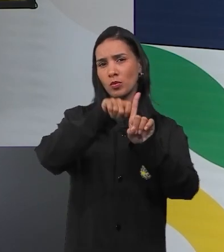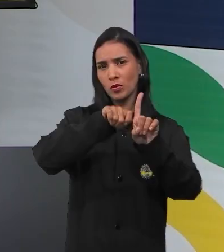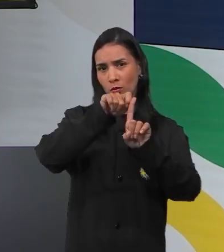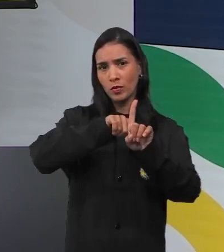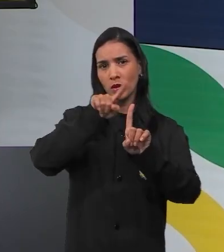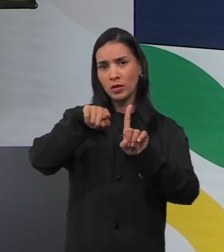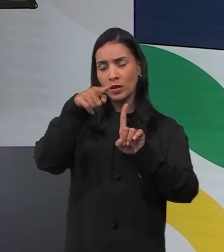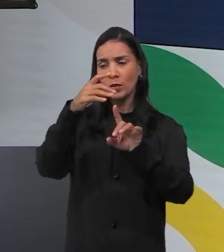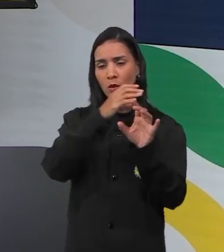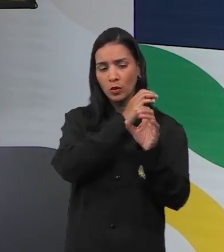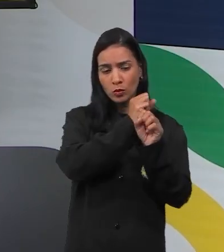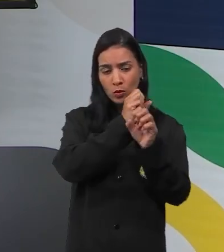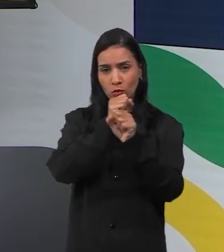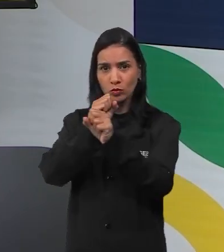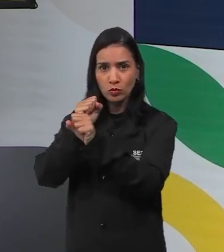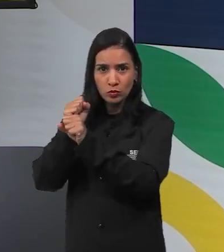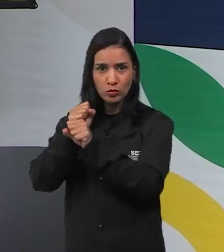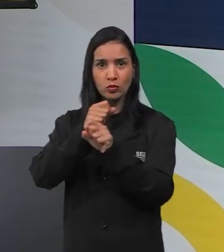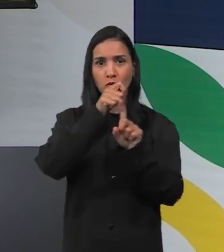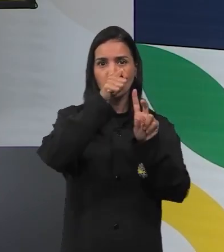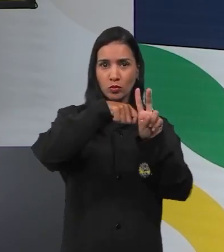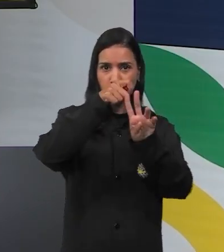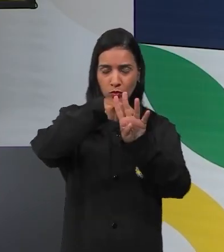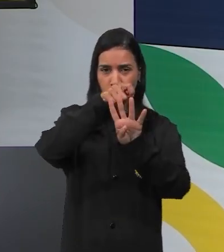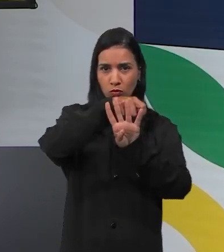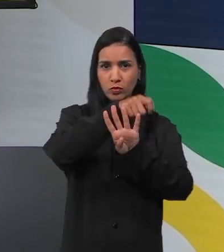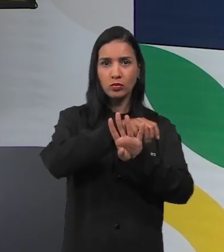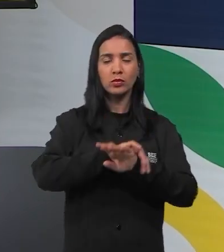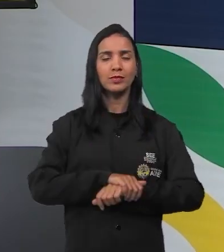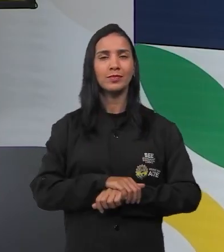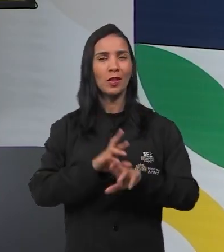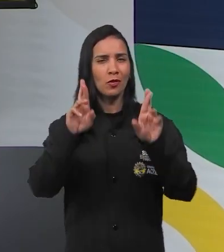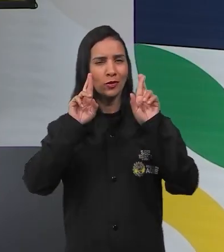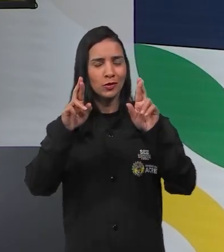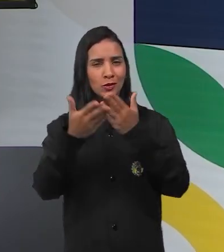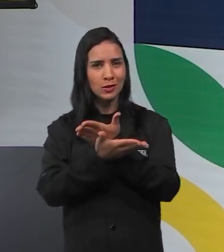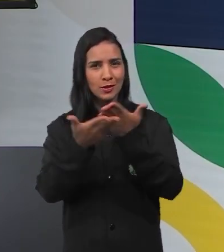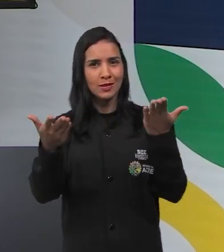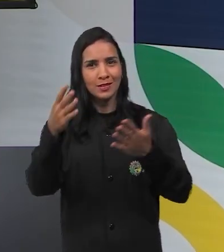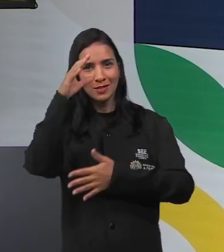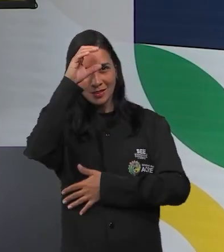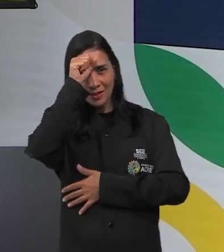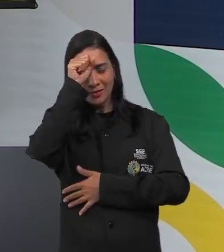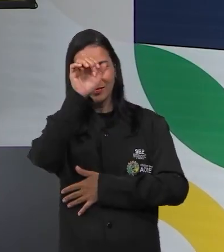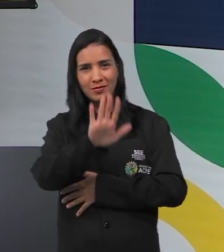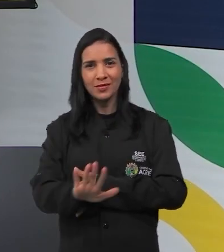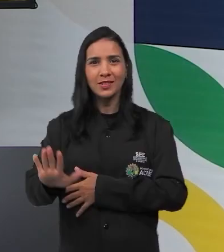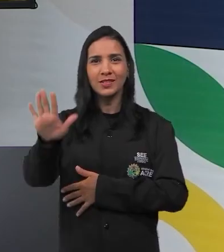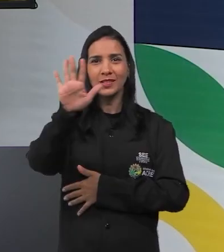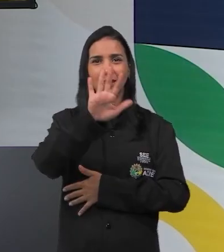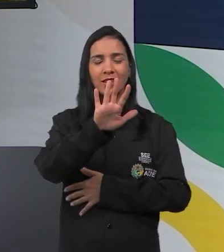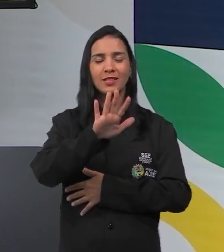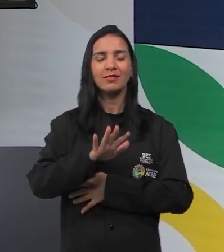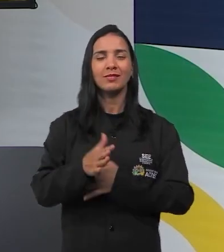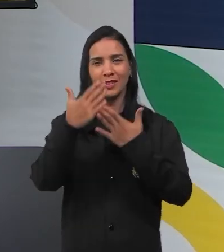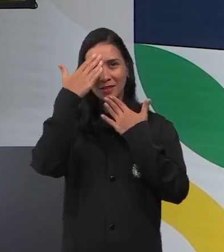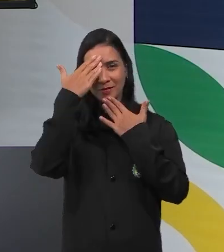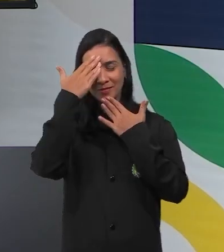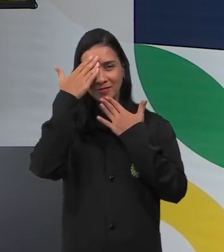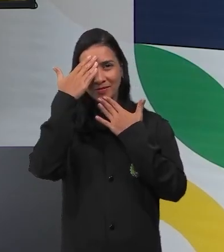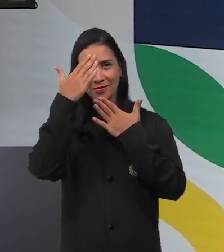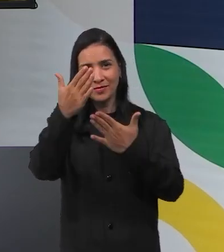somar todos os meses. Eu espero que você tenha compreendido de modo geral o assunto. Eu agradeço